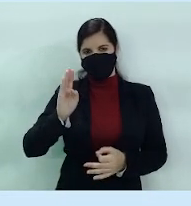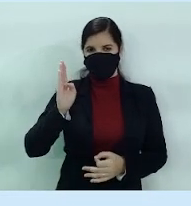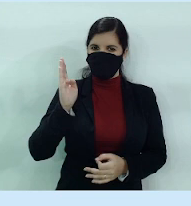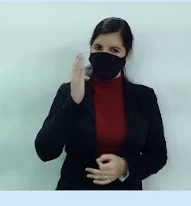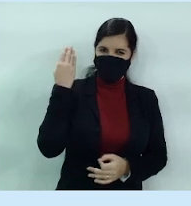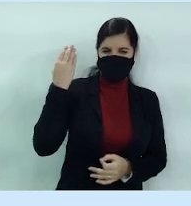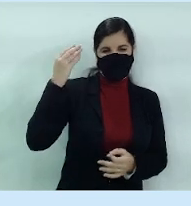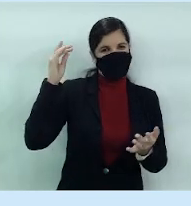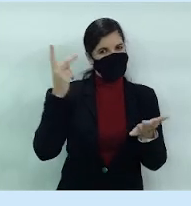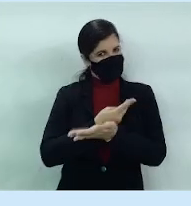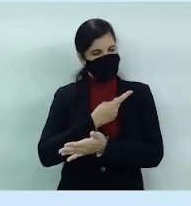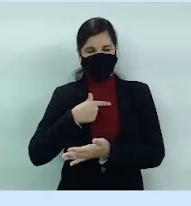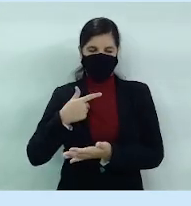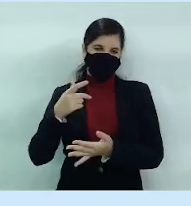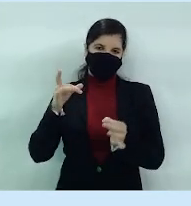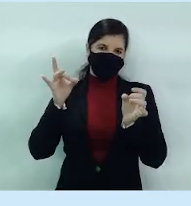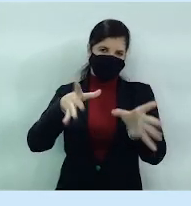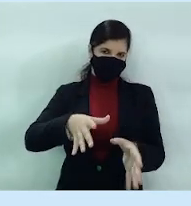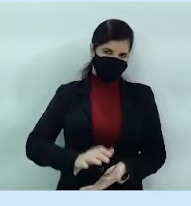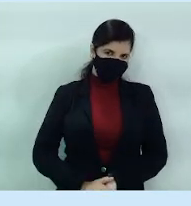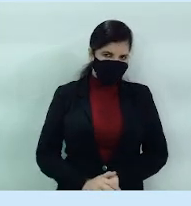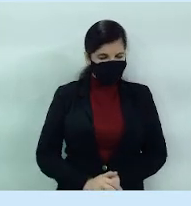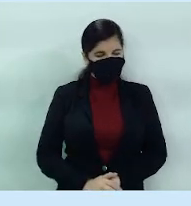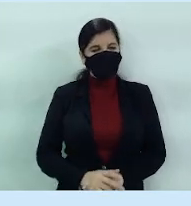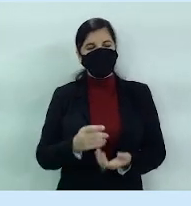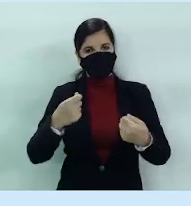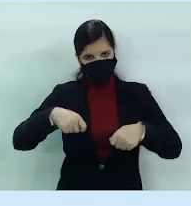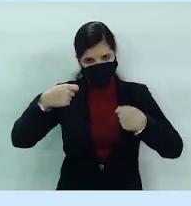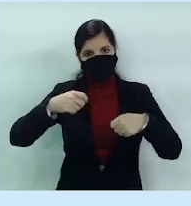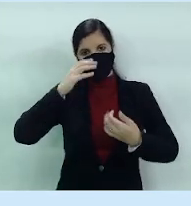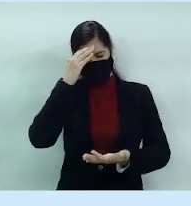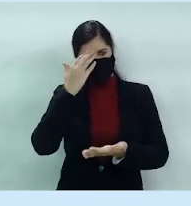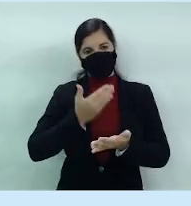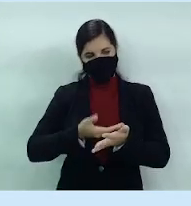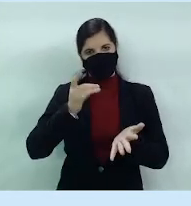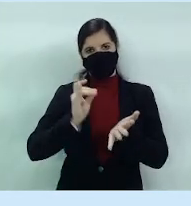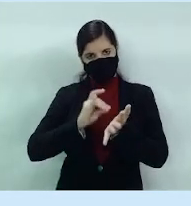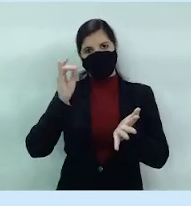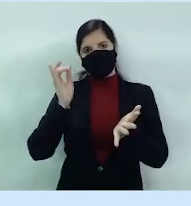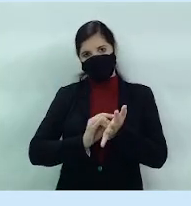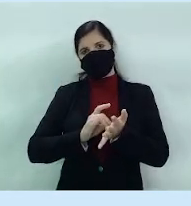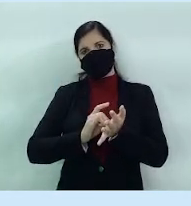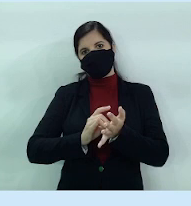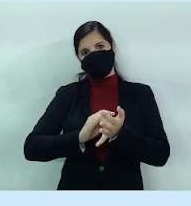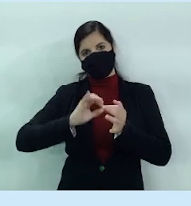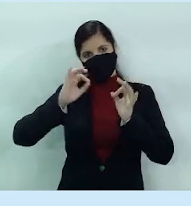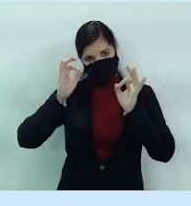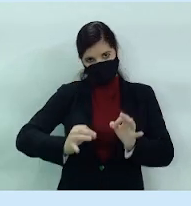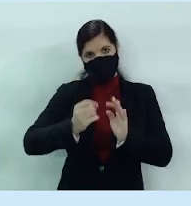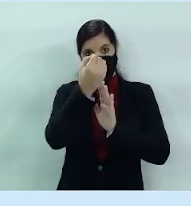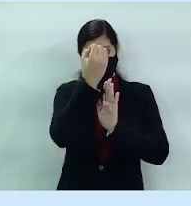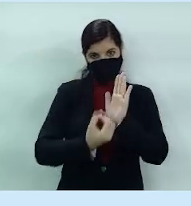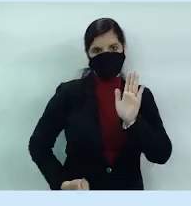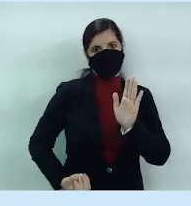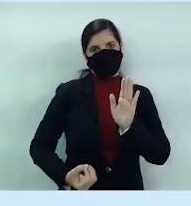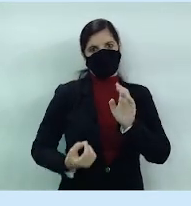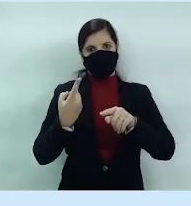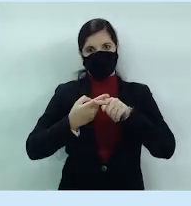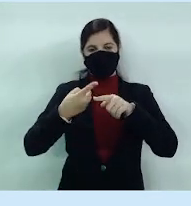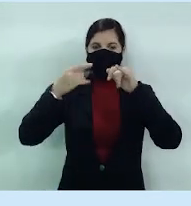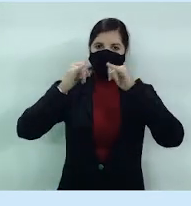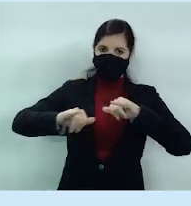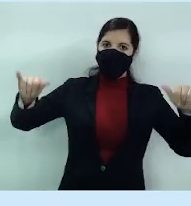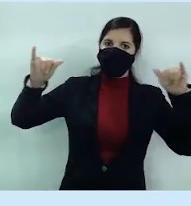Não é verdade, gente? Então, isso aí é uma das principais coisas que devem existir quando a gente promove uma propaganda, um